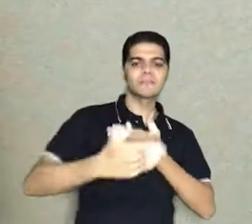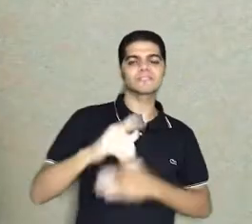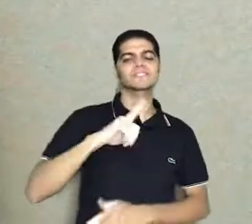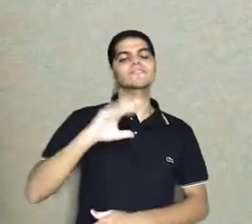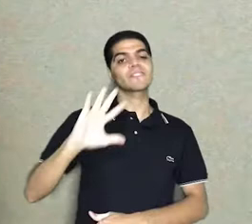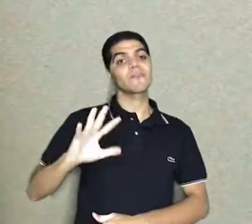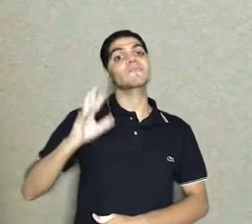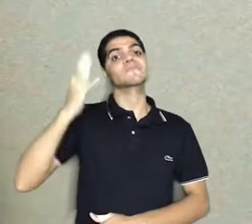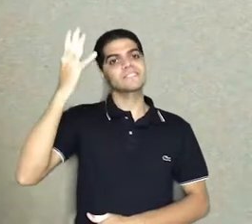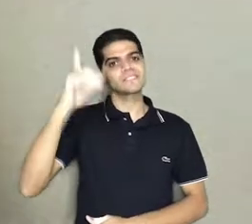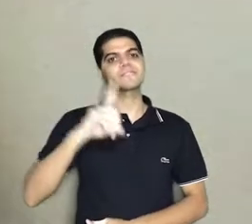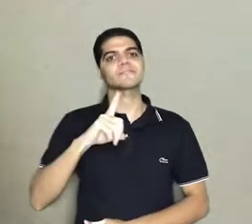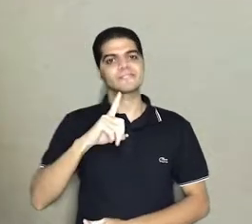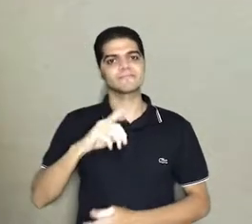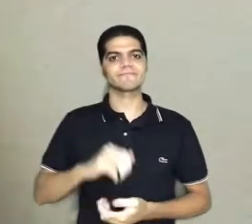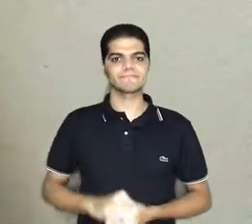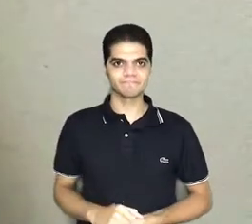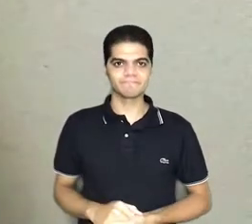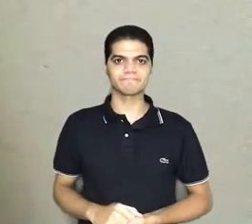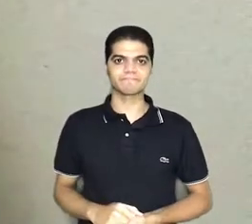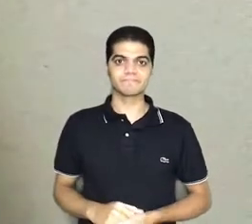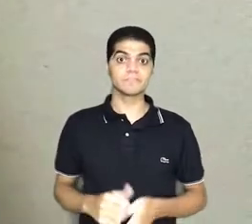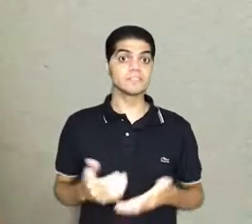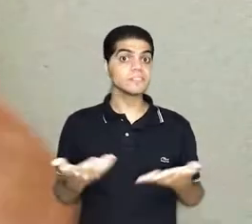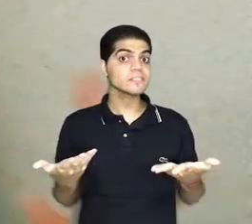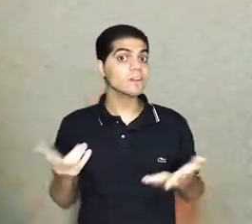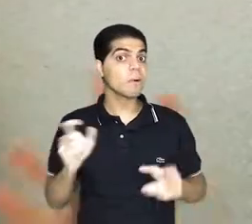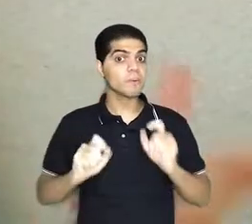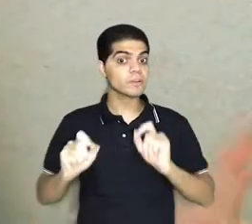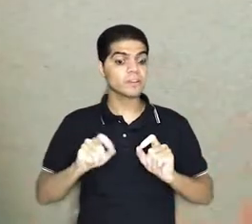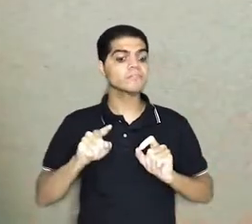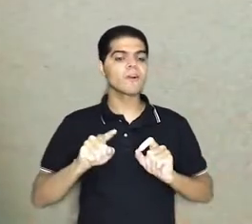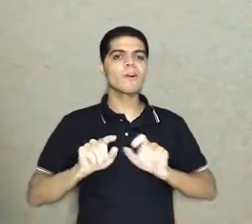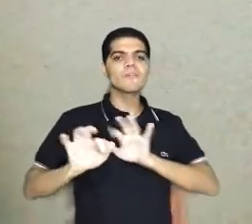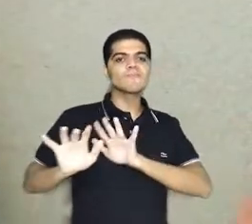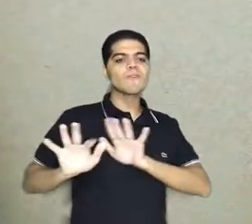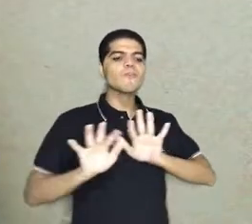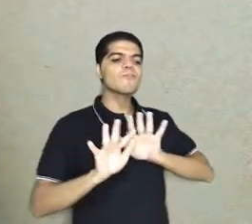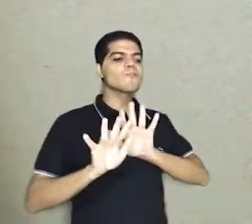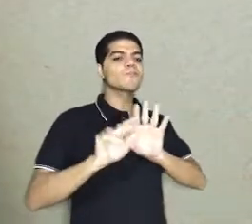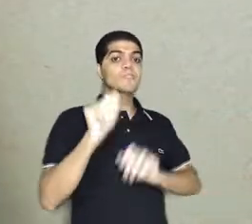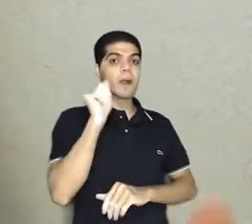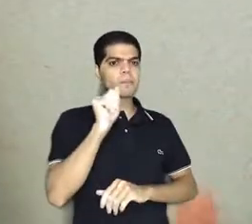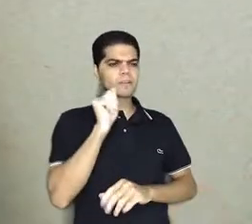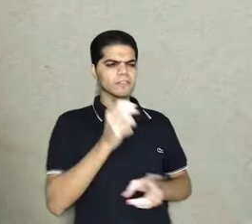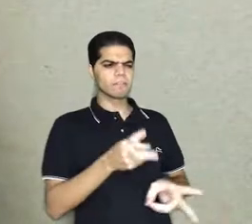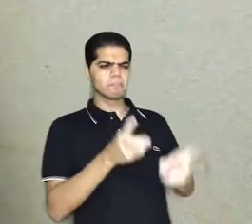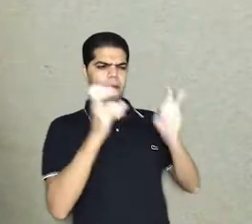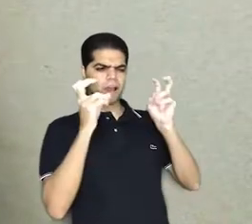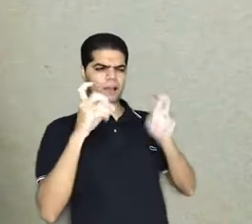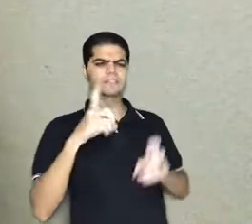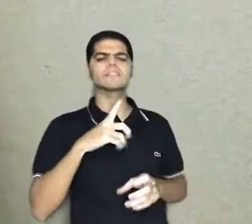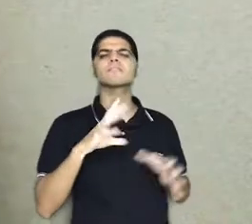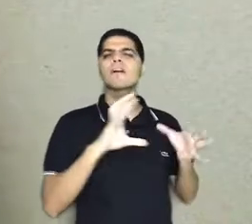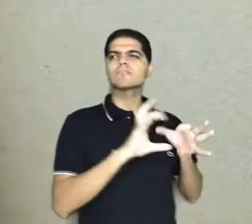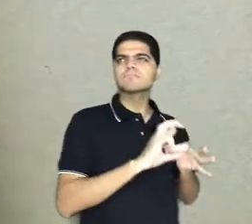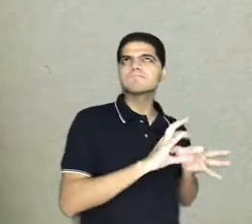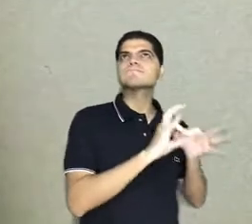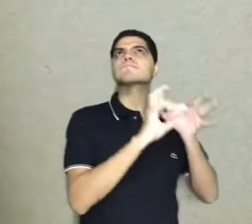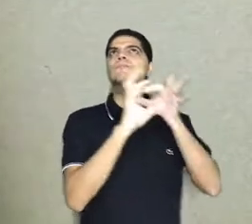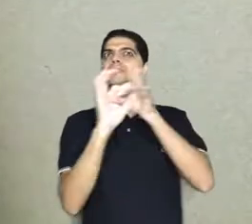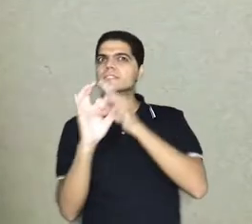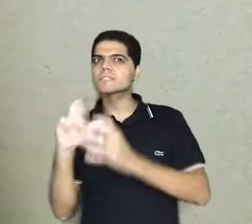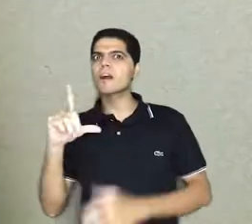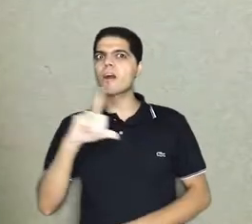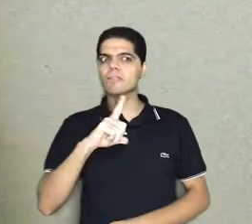Brasil por Dom Pedro. Então, esse cortejo marca também uma ancestralidade, uma conexão com a ancestralidade, né,